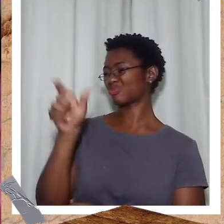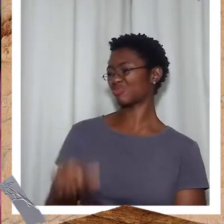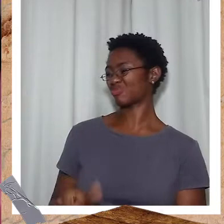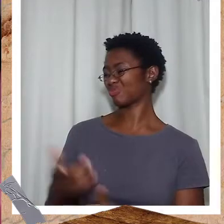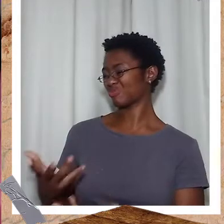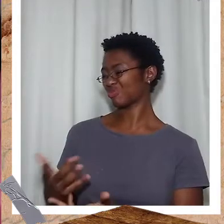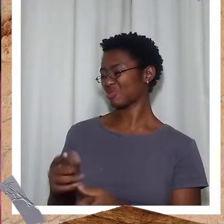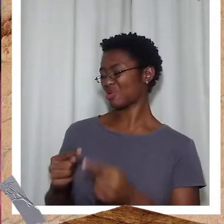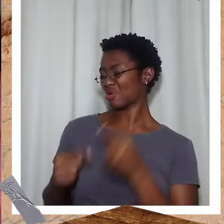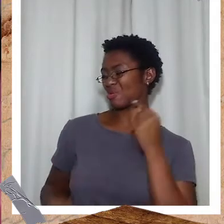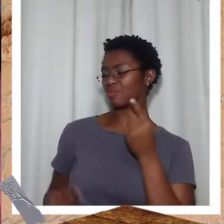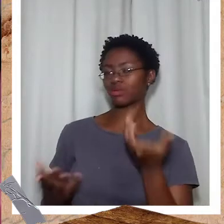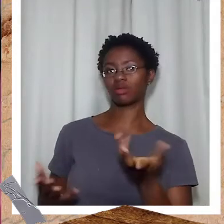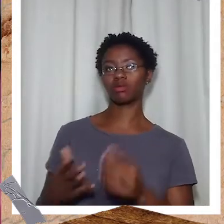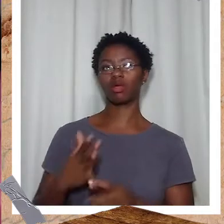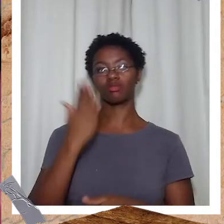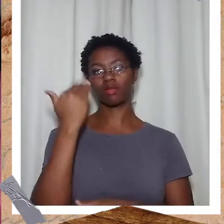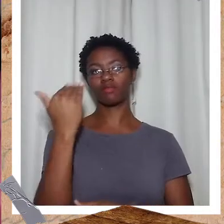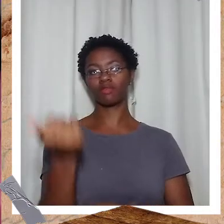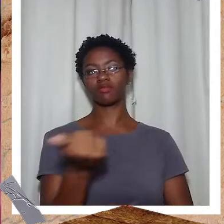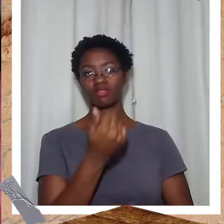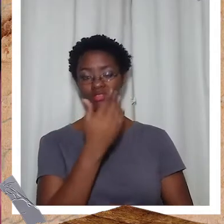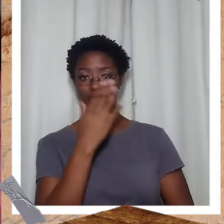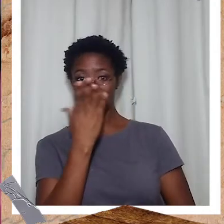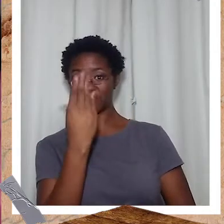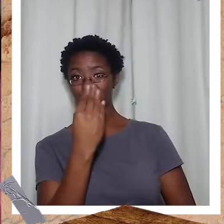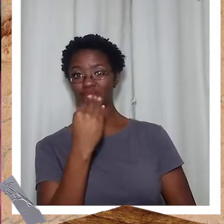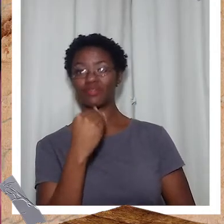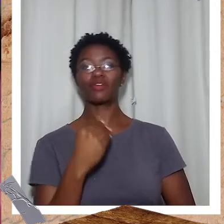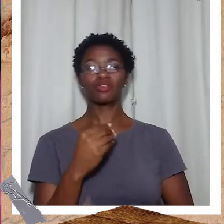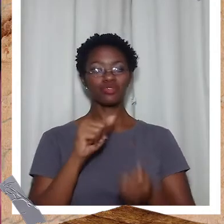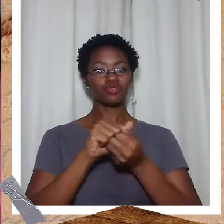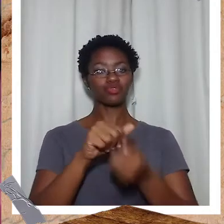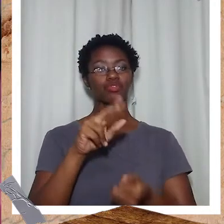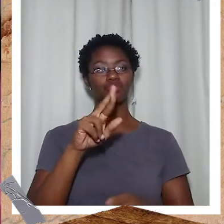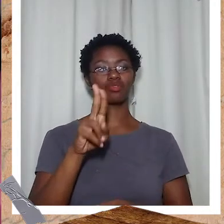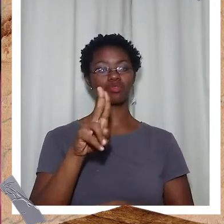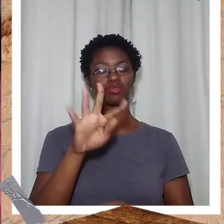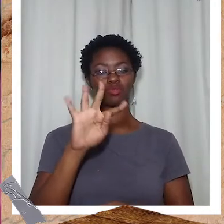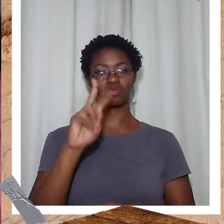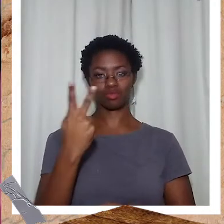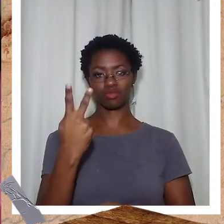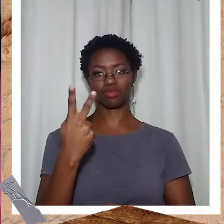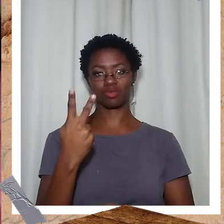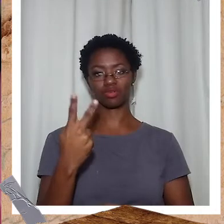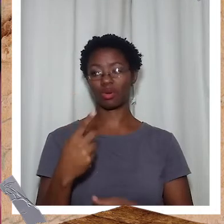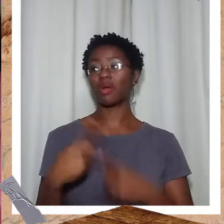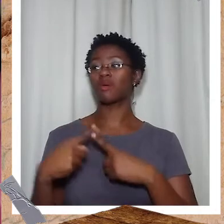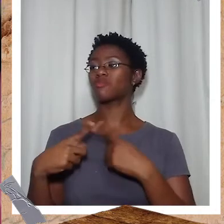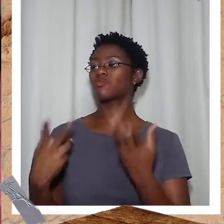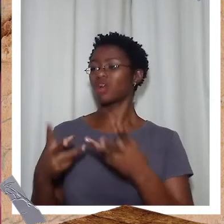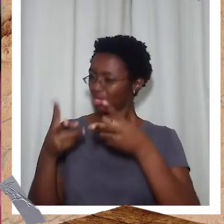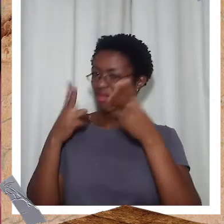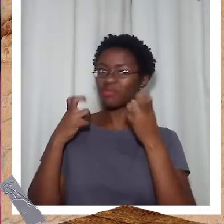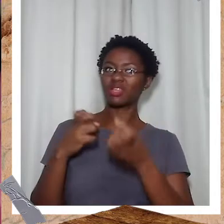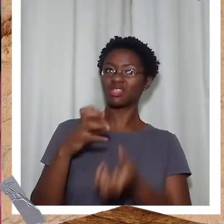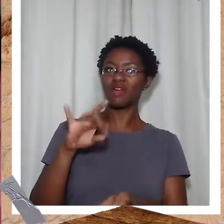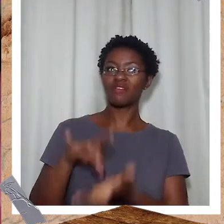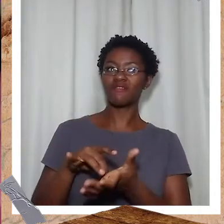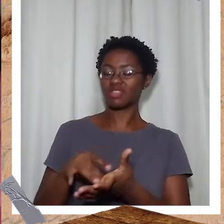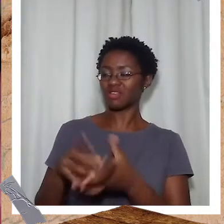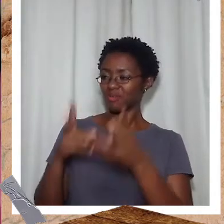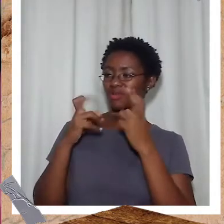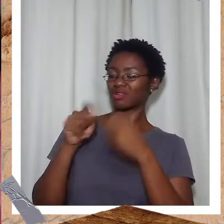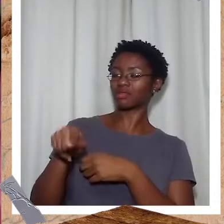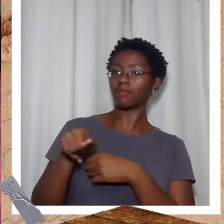exemplo disso é a foto muito conhecida dela com a Ruth de Souza, né? E a gente vê assim exatamente porque estamos falando de uma personagem. Mas a escritora